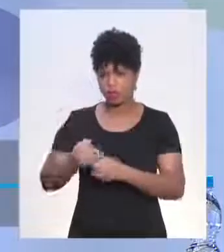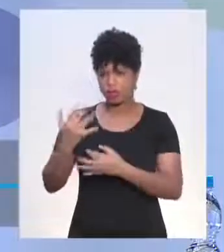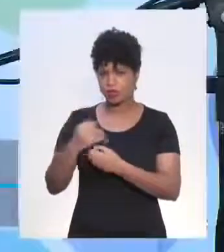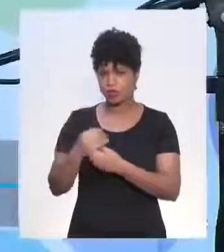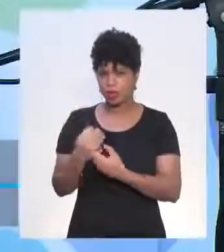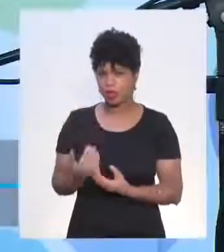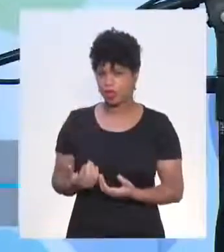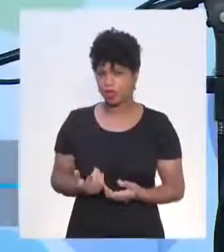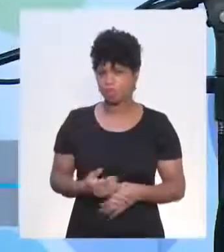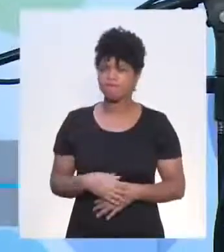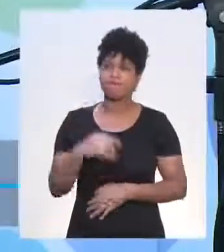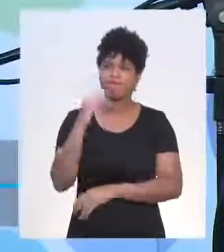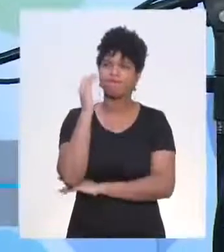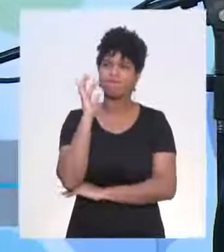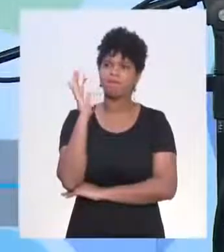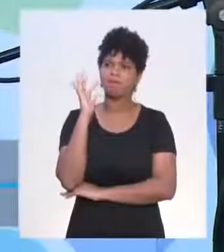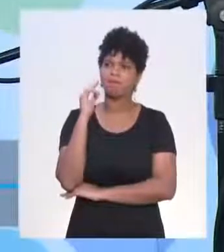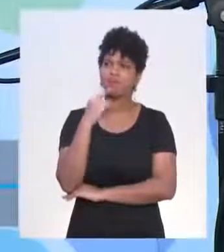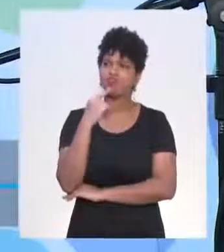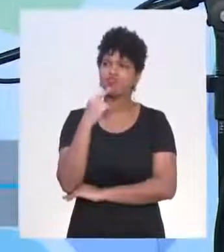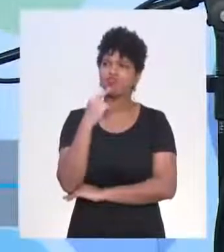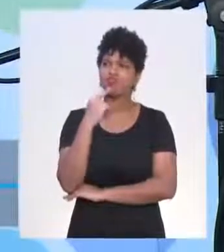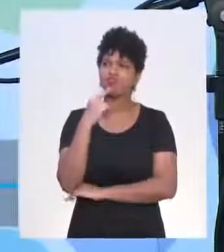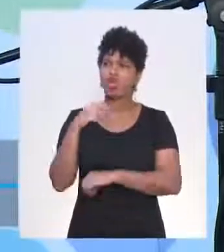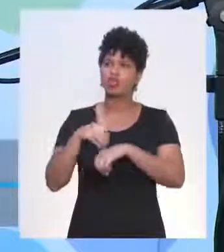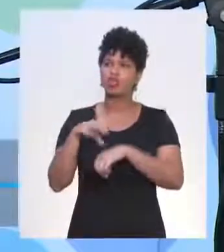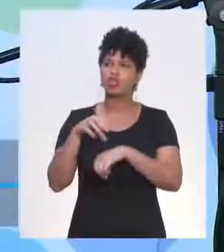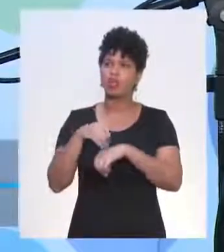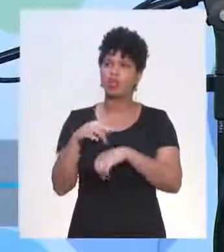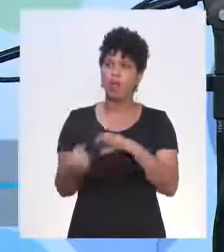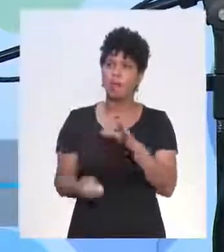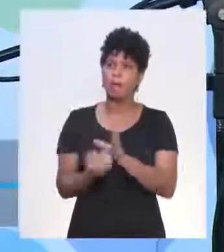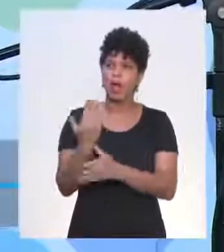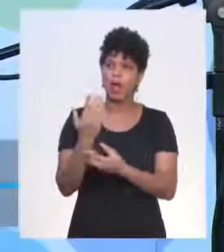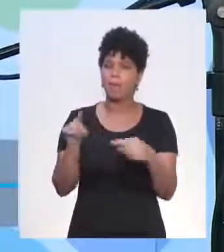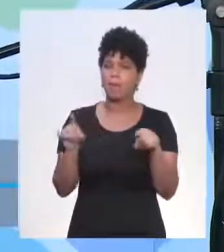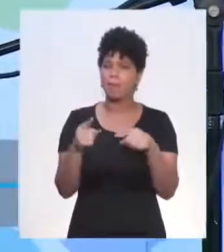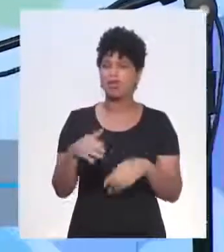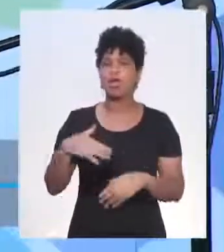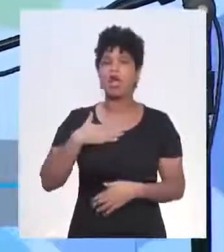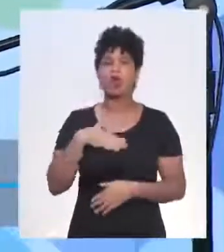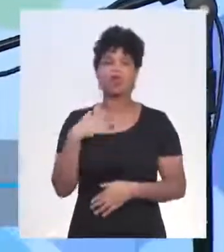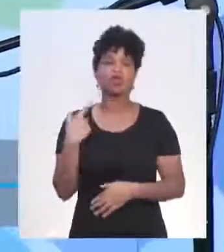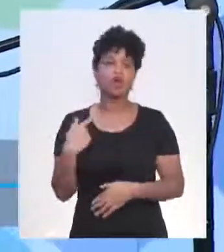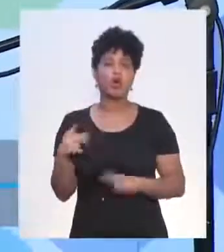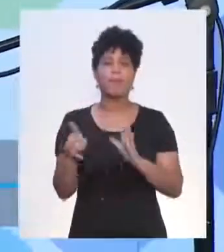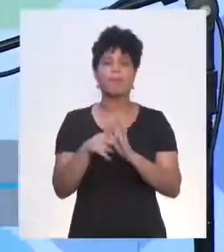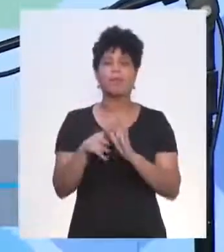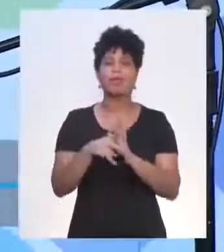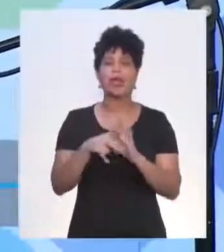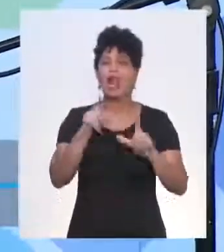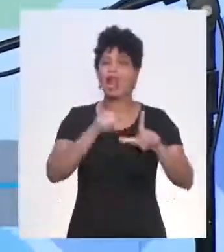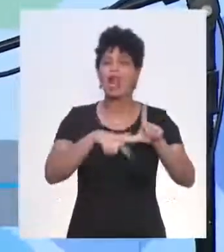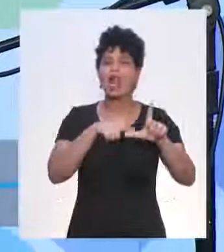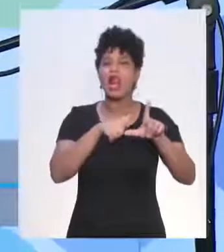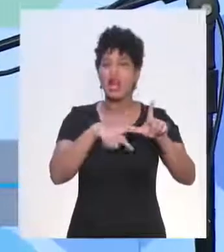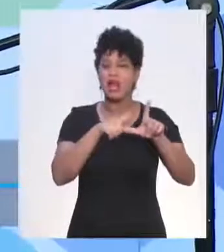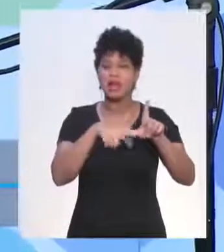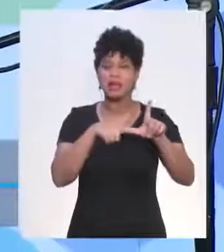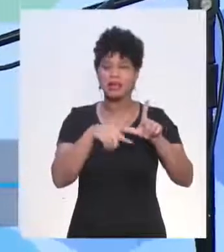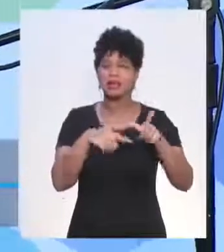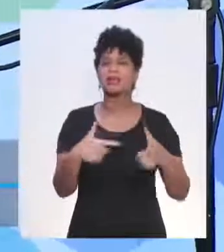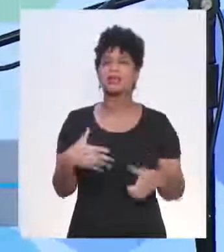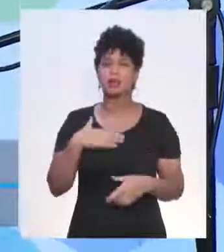compor uma boa dica para compor eu gosto muito da parte lírica né a letra da música e